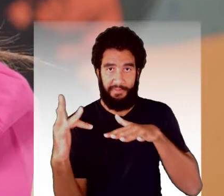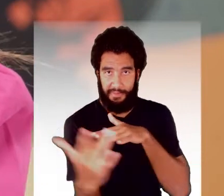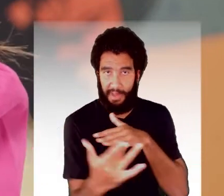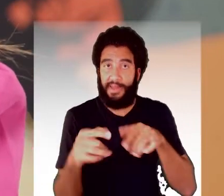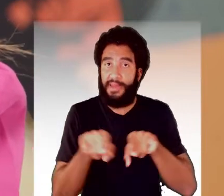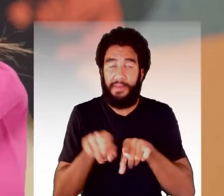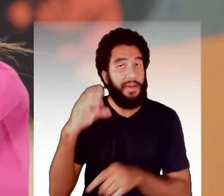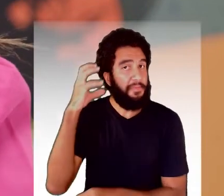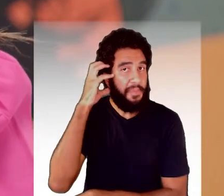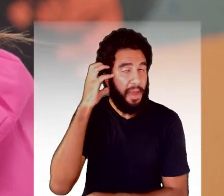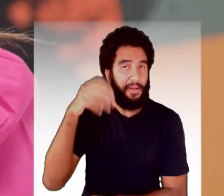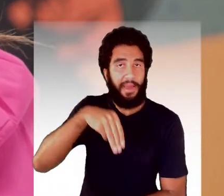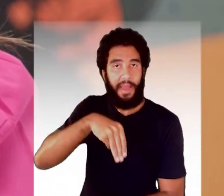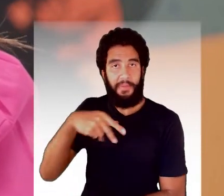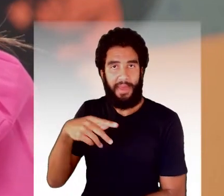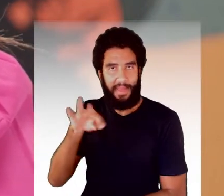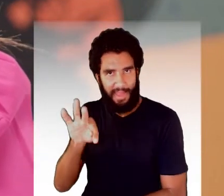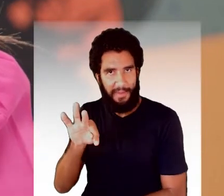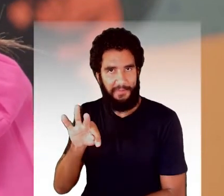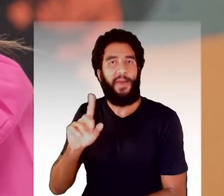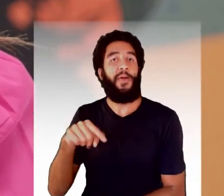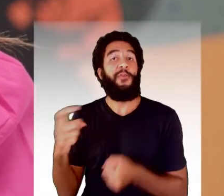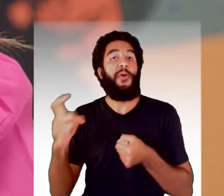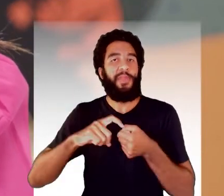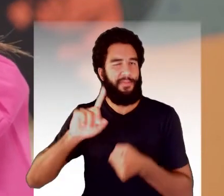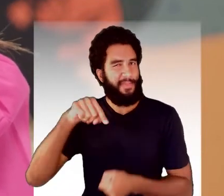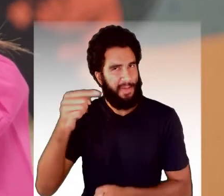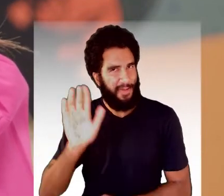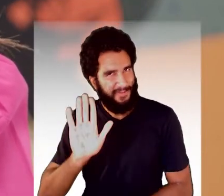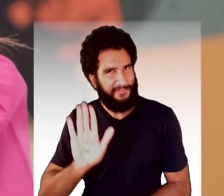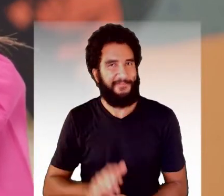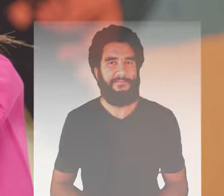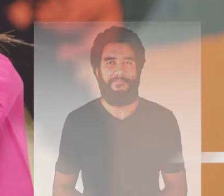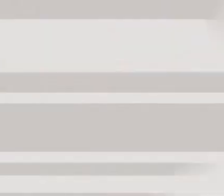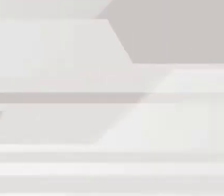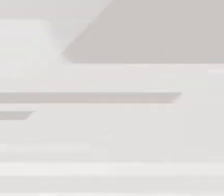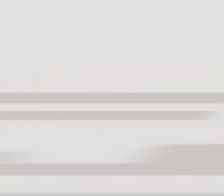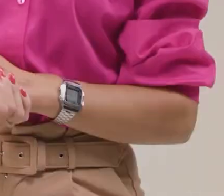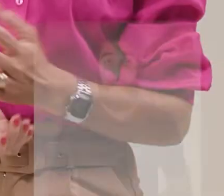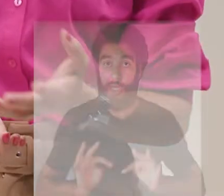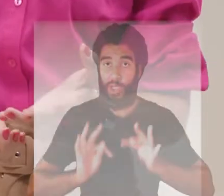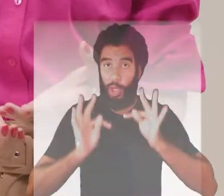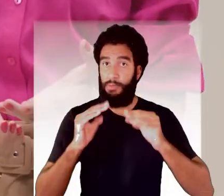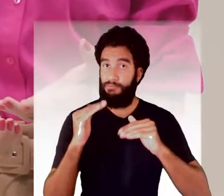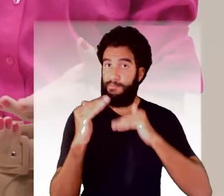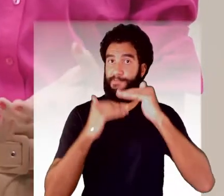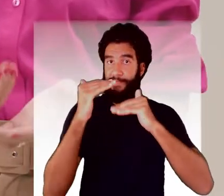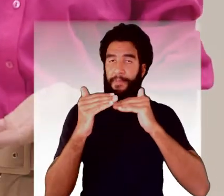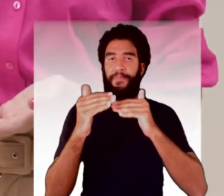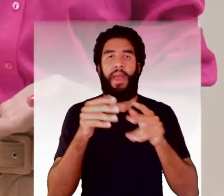repercutiram nas redes sociais e na rádio do MPT. Não saia daí, a gente volta já. Com o avanço